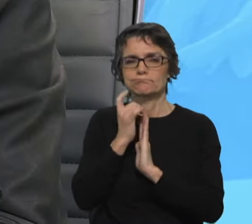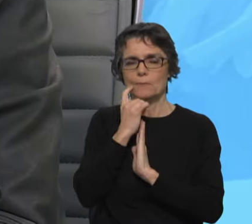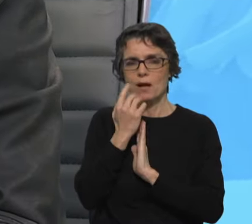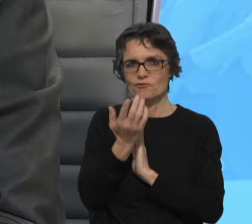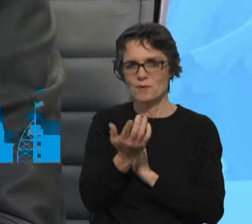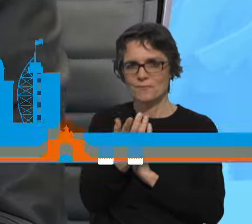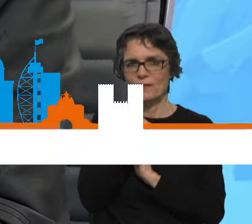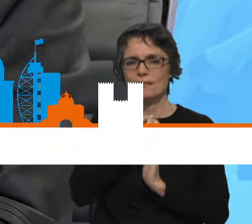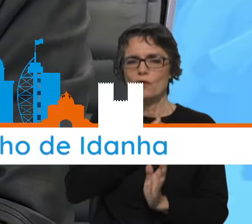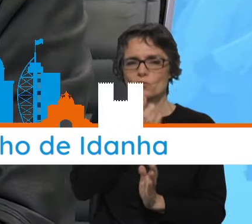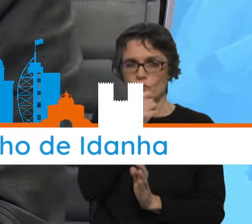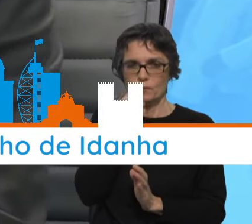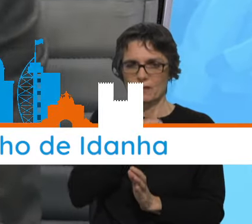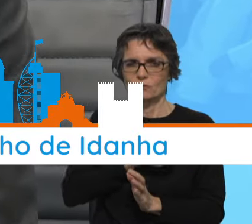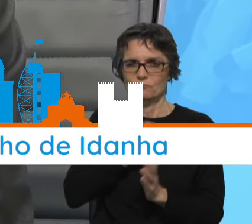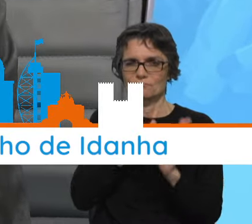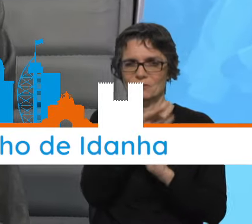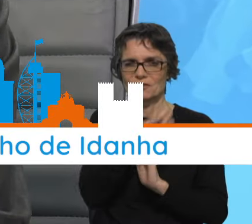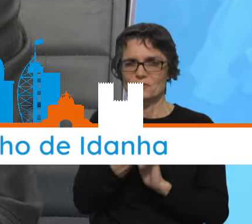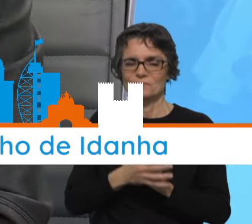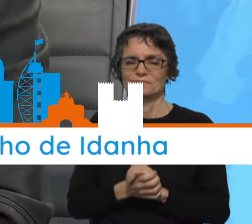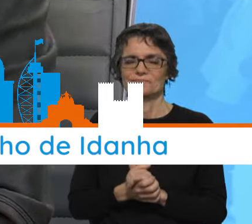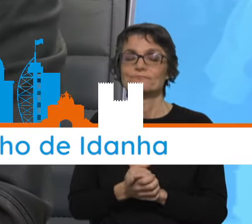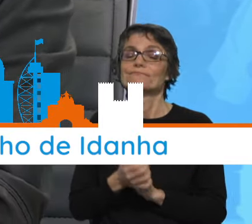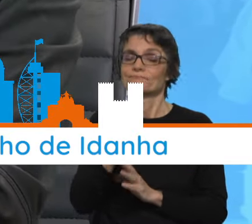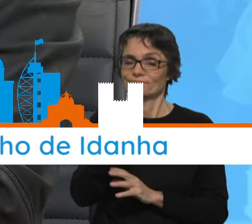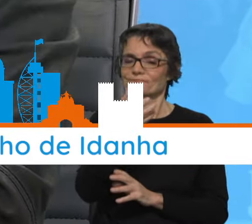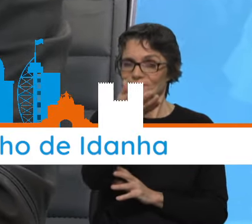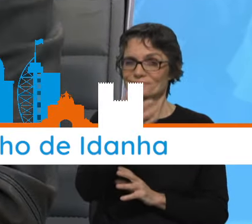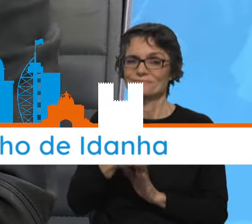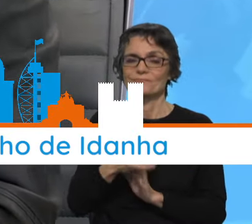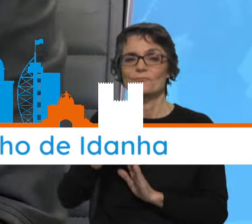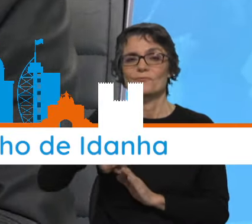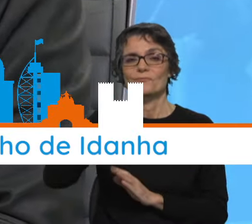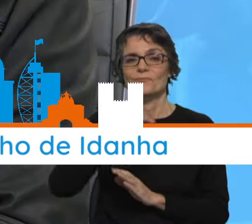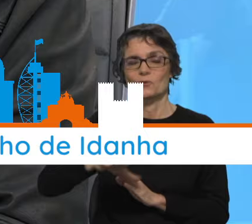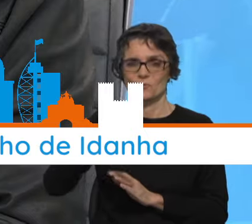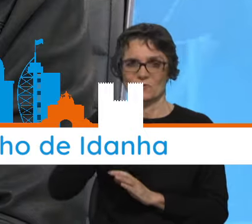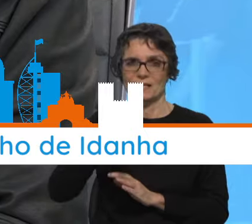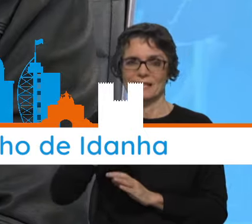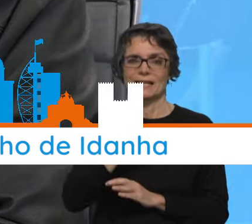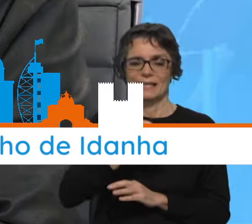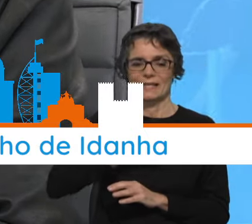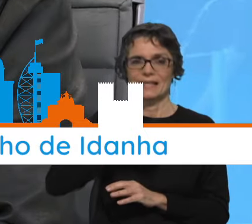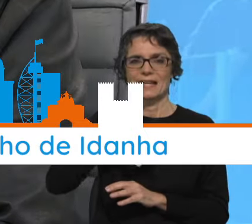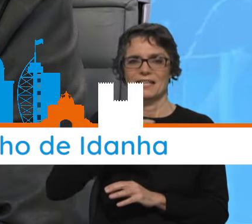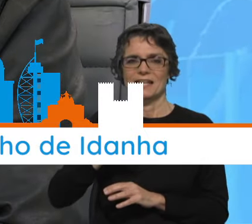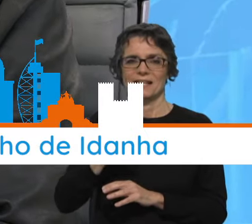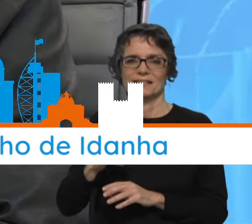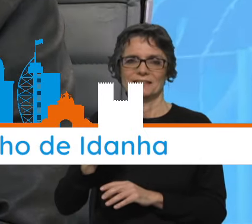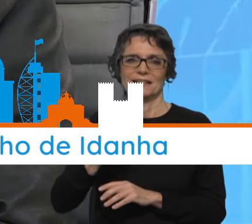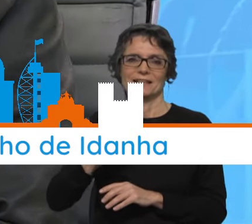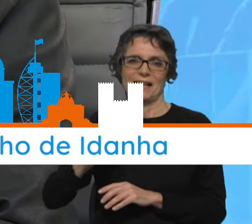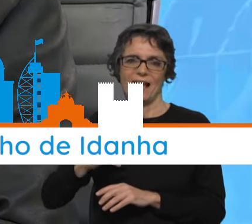Cristo precisamente e É nesse aspeto que o nosso concelho concelho de idanha Nova e neste